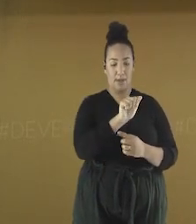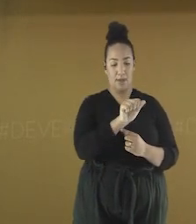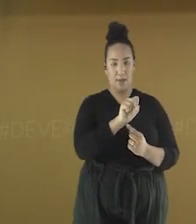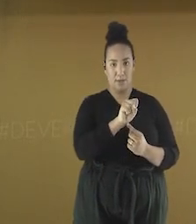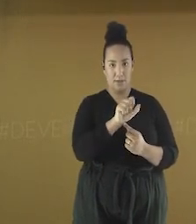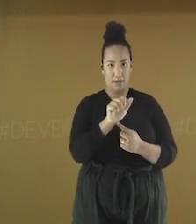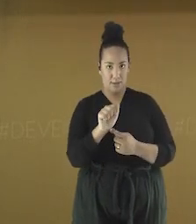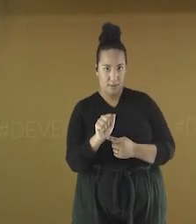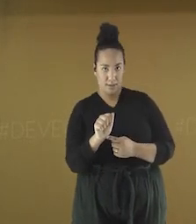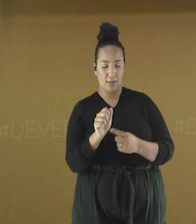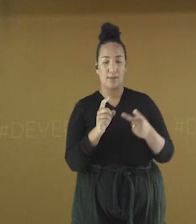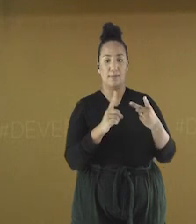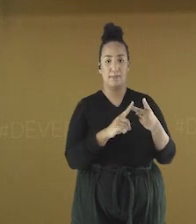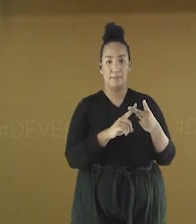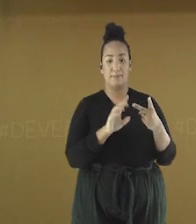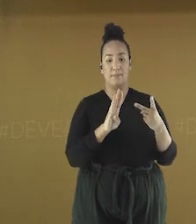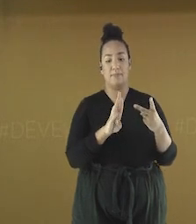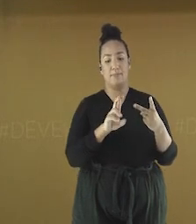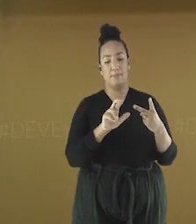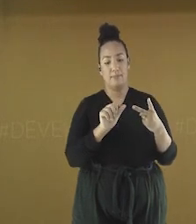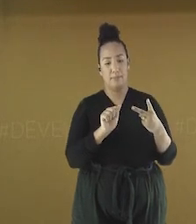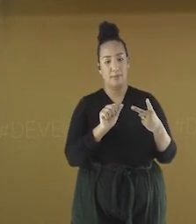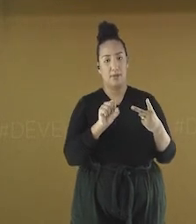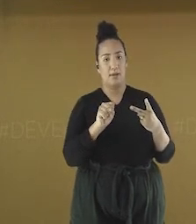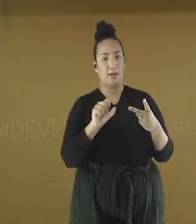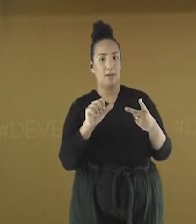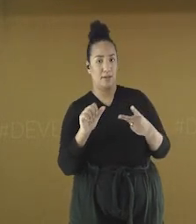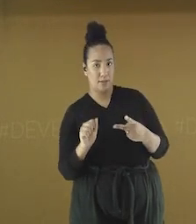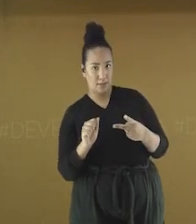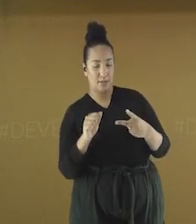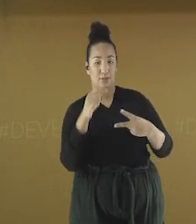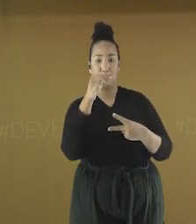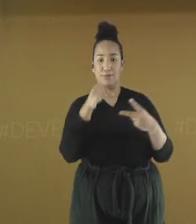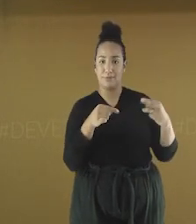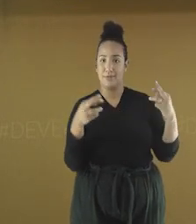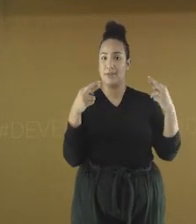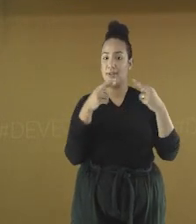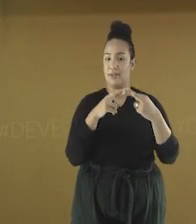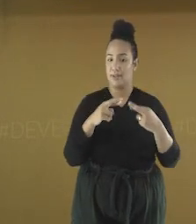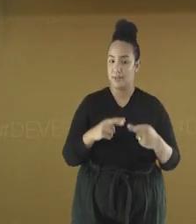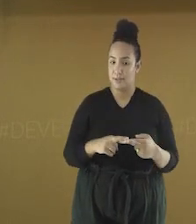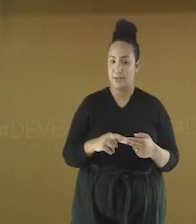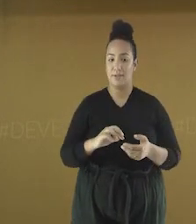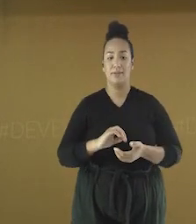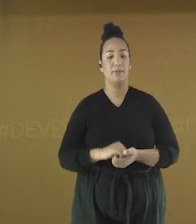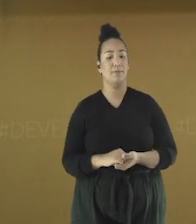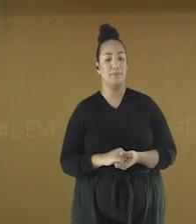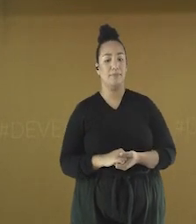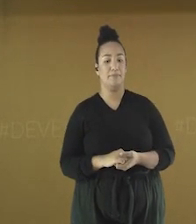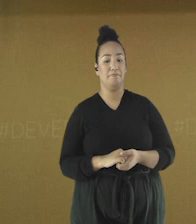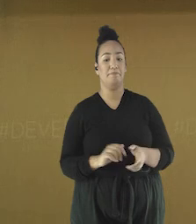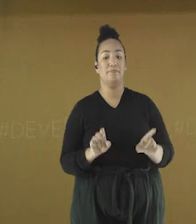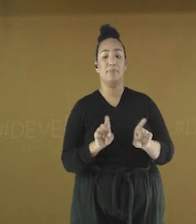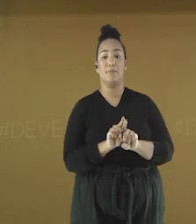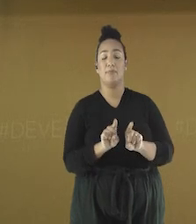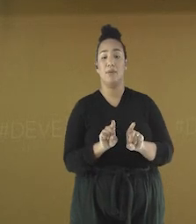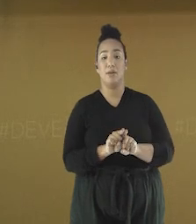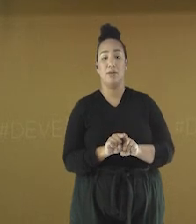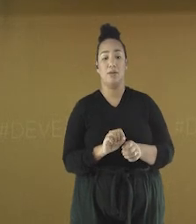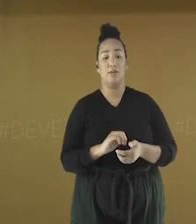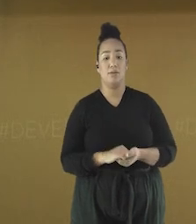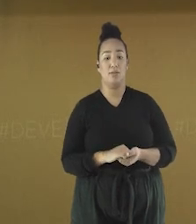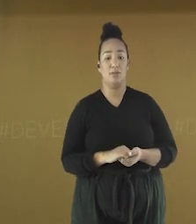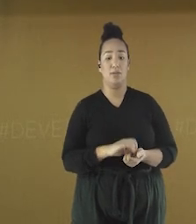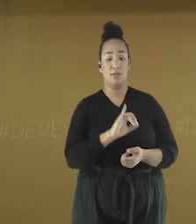brasa, bola rima com frajola, assim rima com fim, e também com mim,